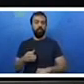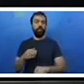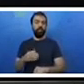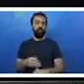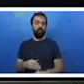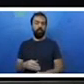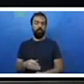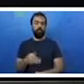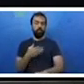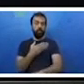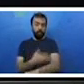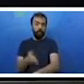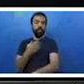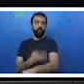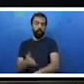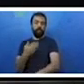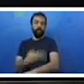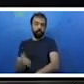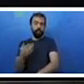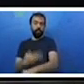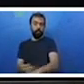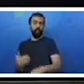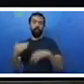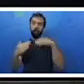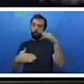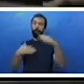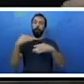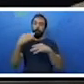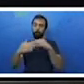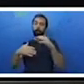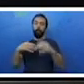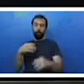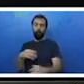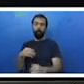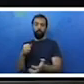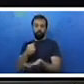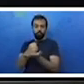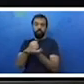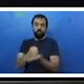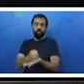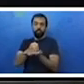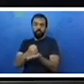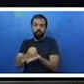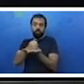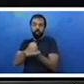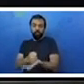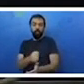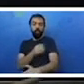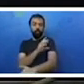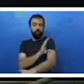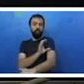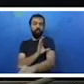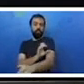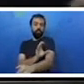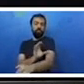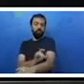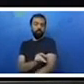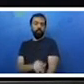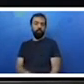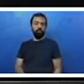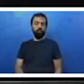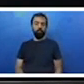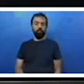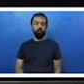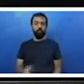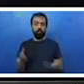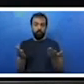que o atleta ou a pessoa praticante do parkour, ele tenha essa resistência nos músculos, ele aguente por mais tempo esse determinado exercício. O